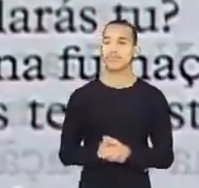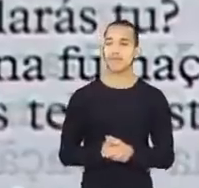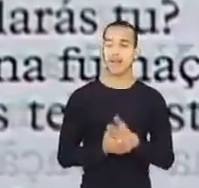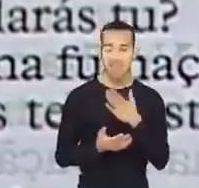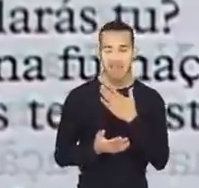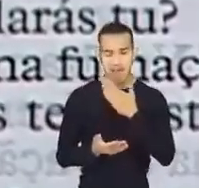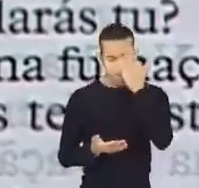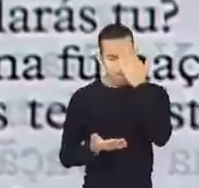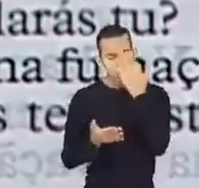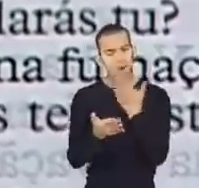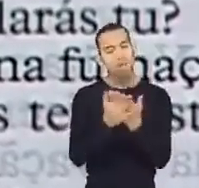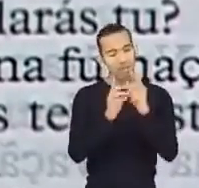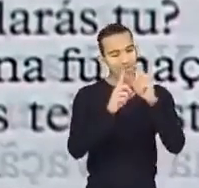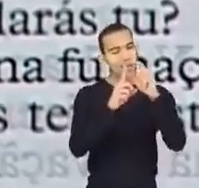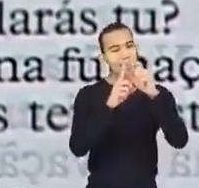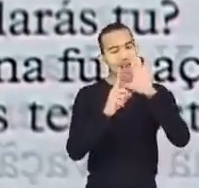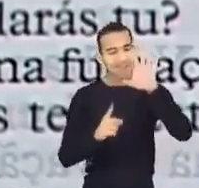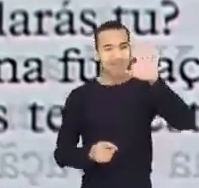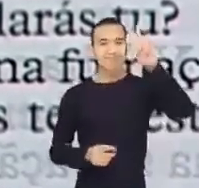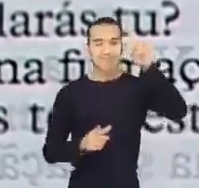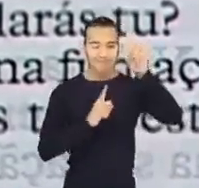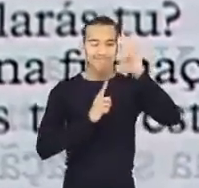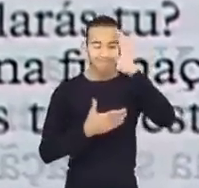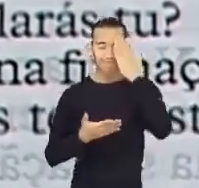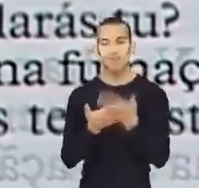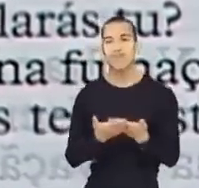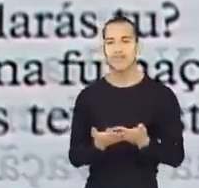confiei na tua palavra.